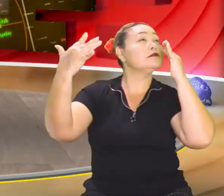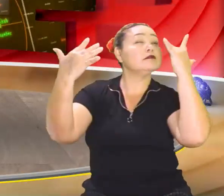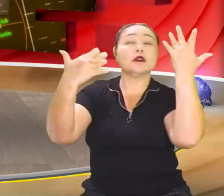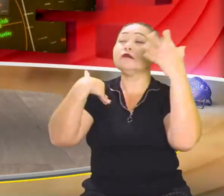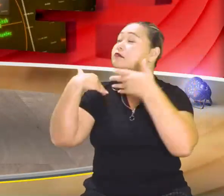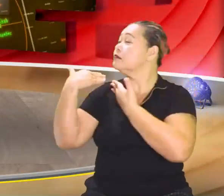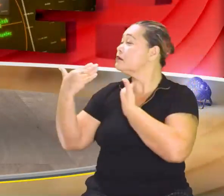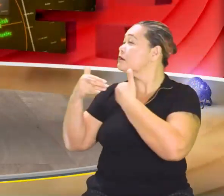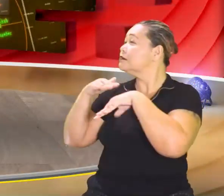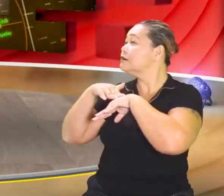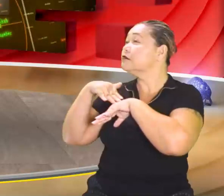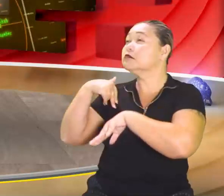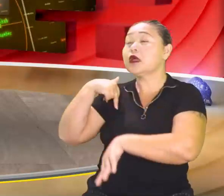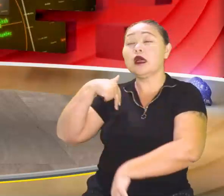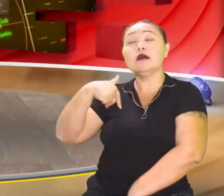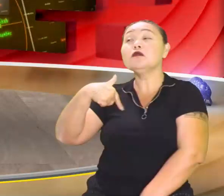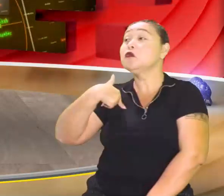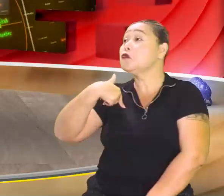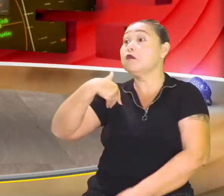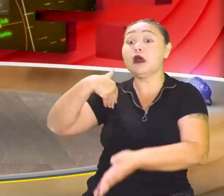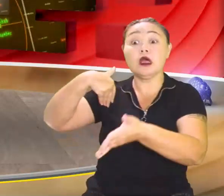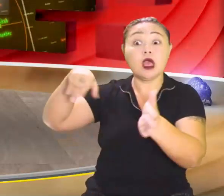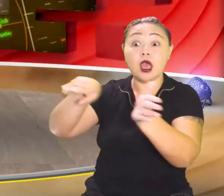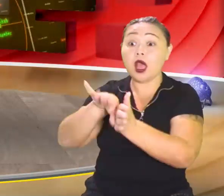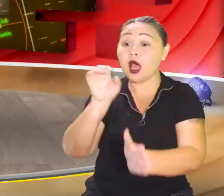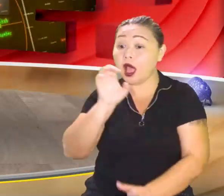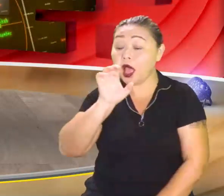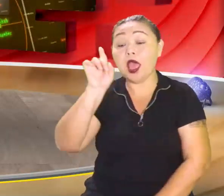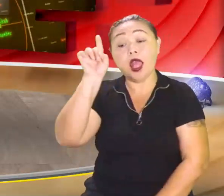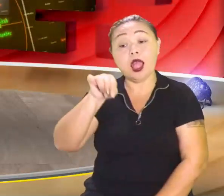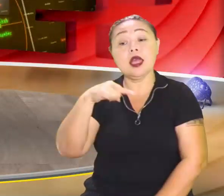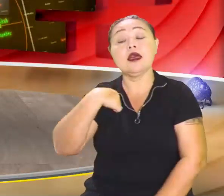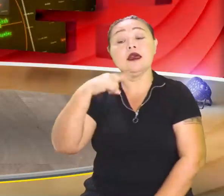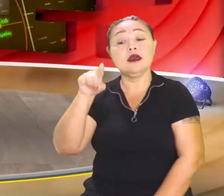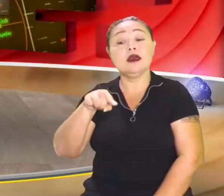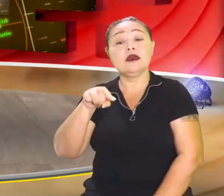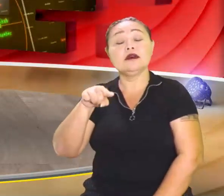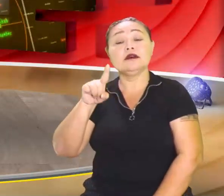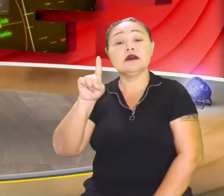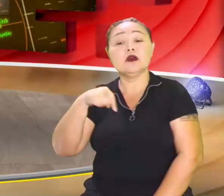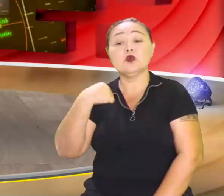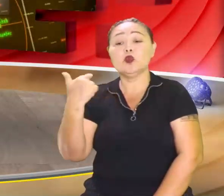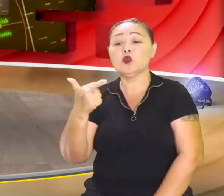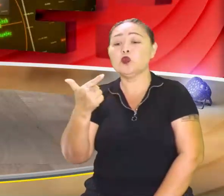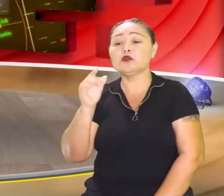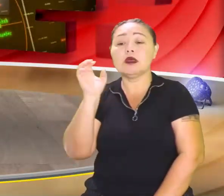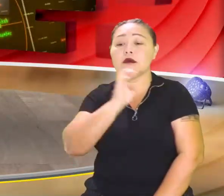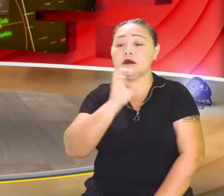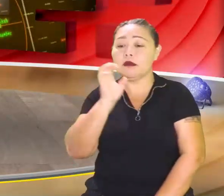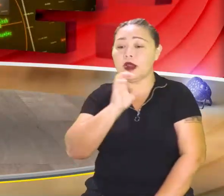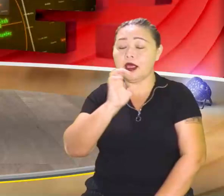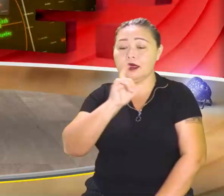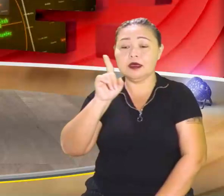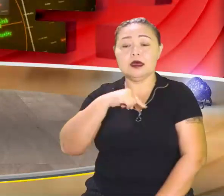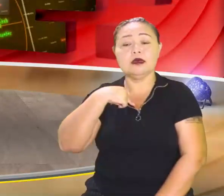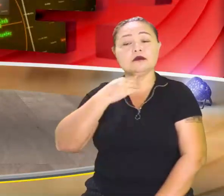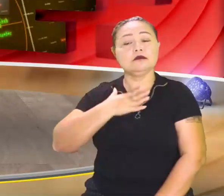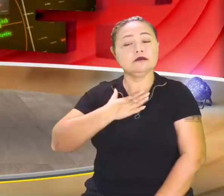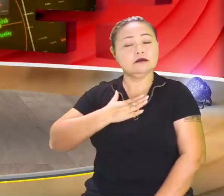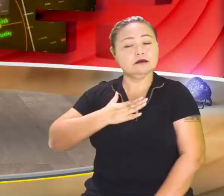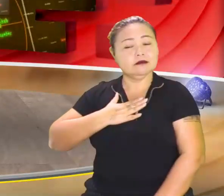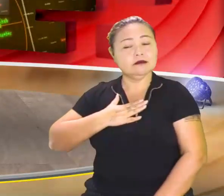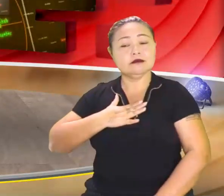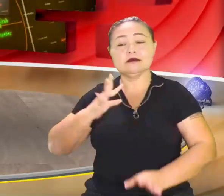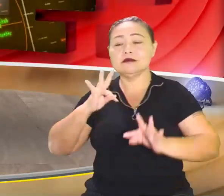vai conversando com a pessoa sem pressa de chegar a lugar nenhum? É isso, a matemática é desse jeito, não temos pressa, é ali com